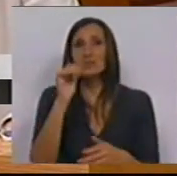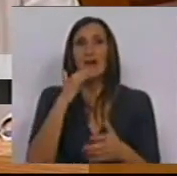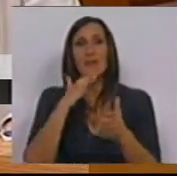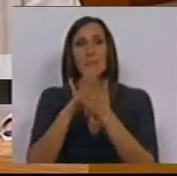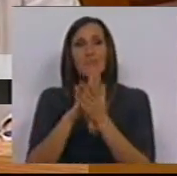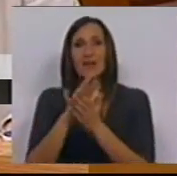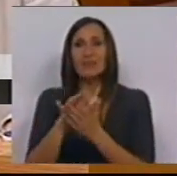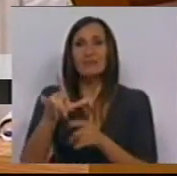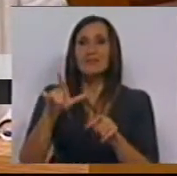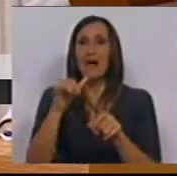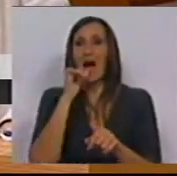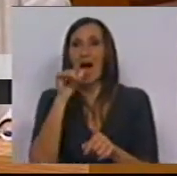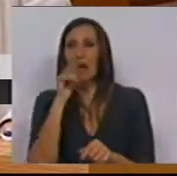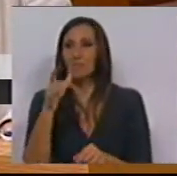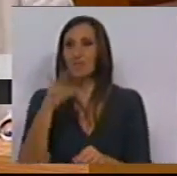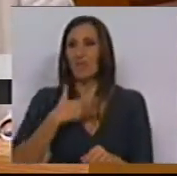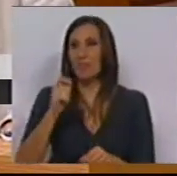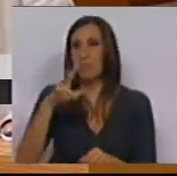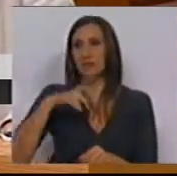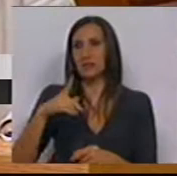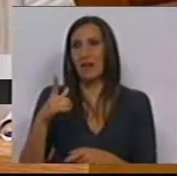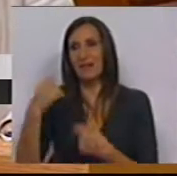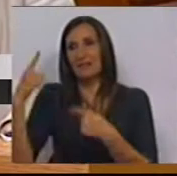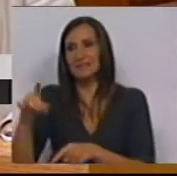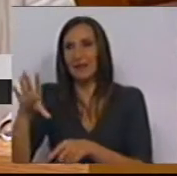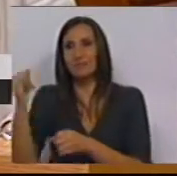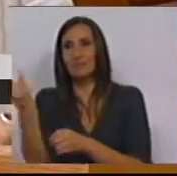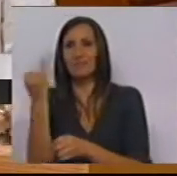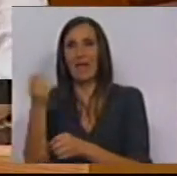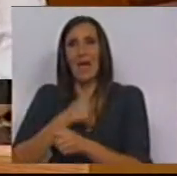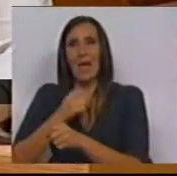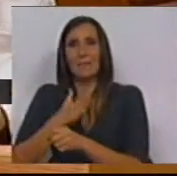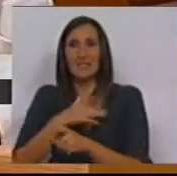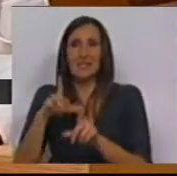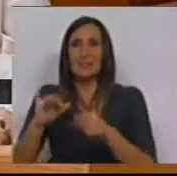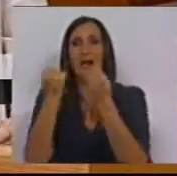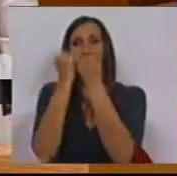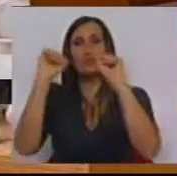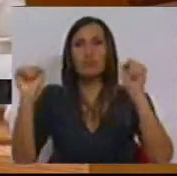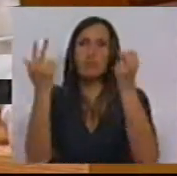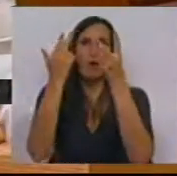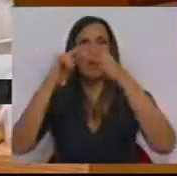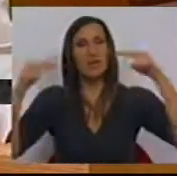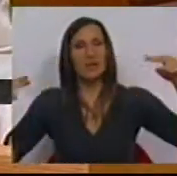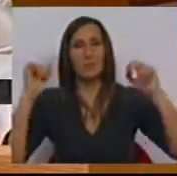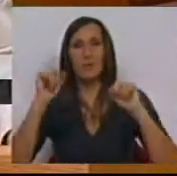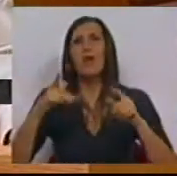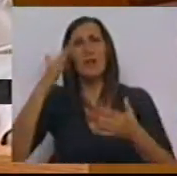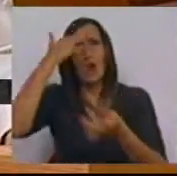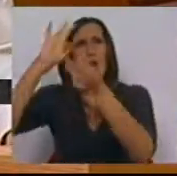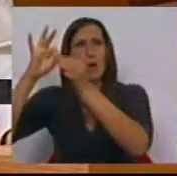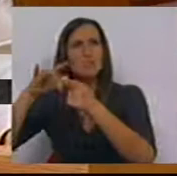liquidatário das águas de Portugal e da autonomia do poder local. Faz todo o sentido